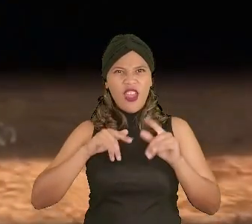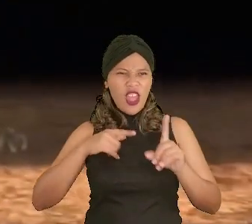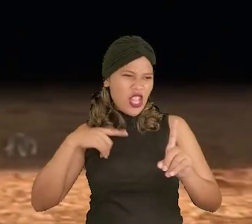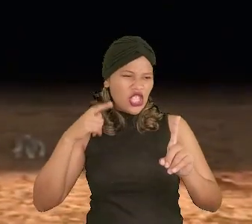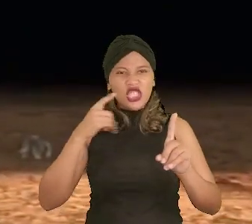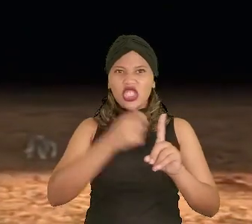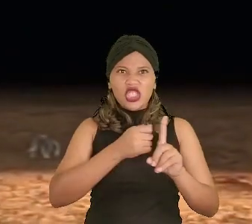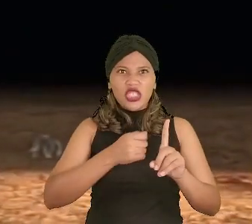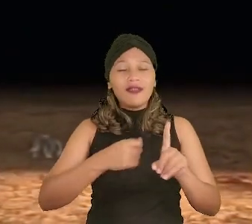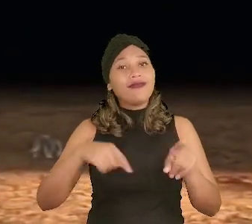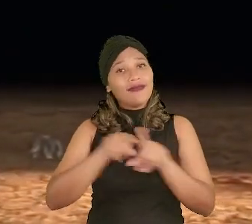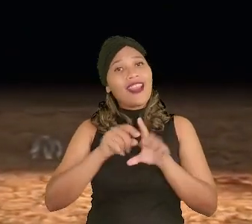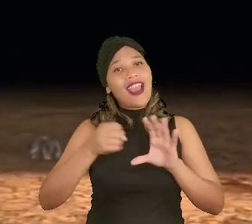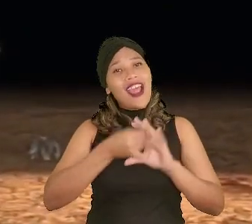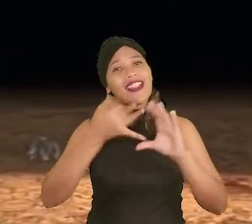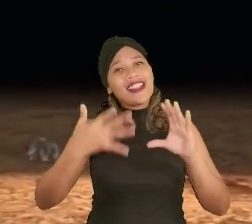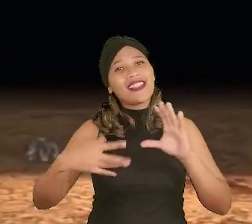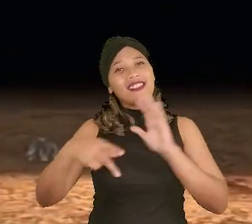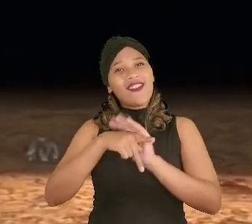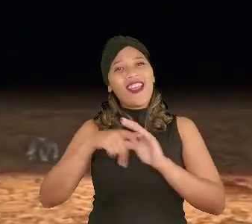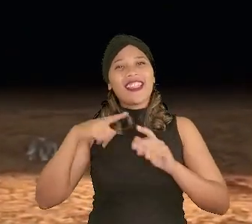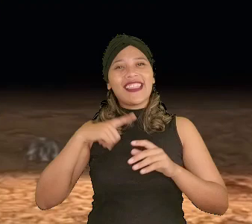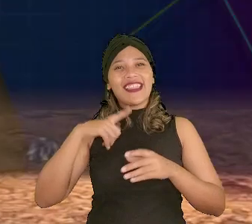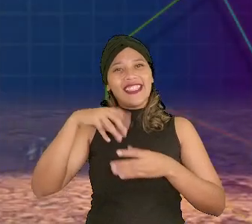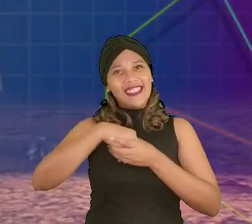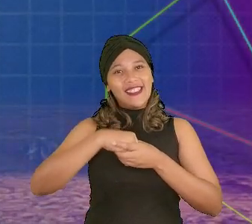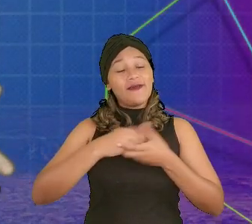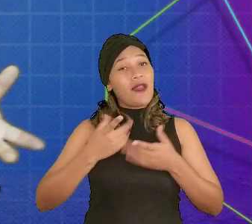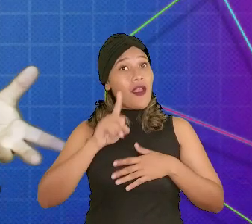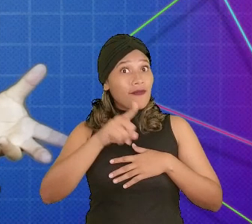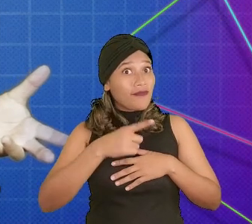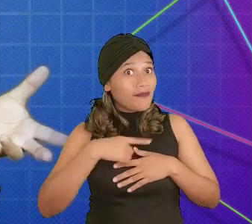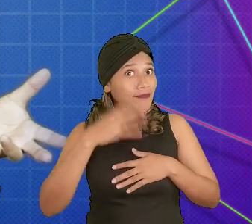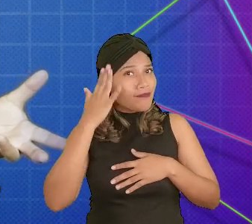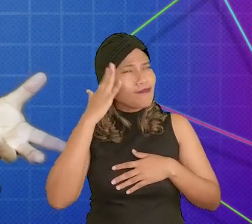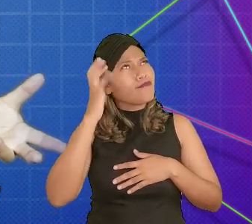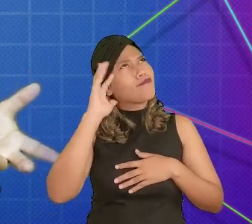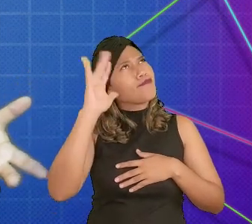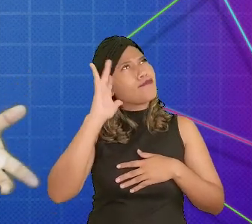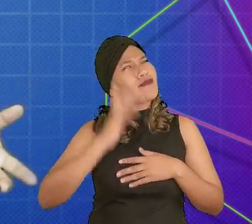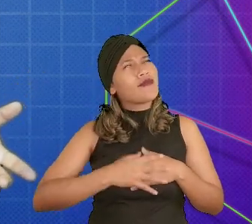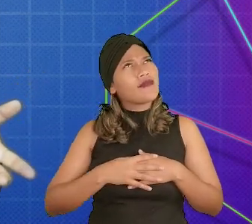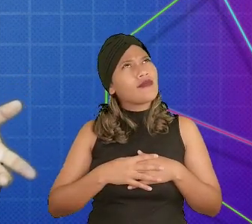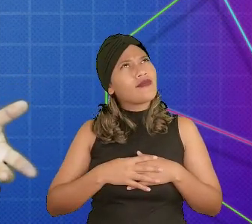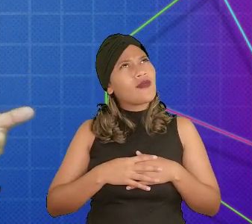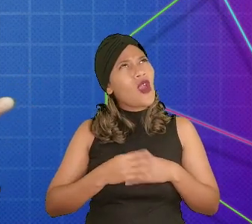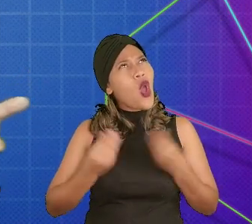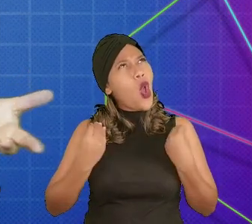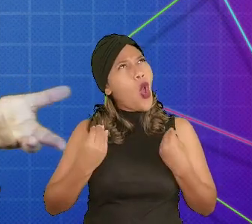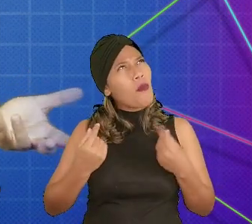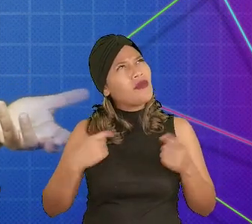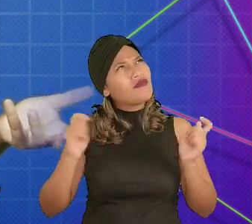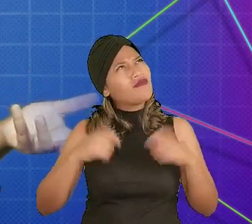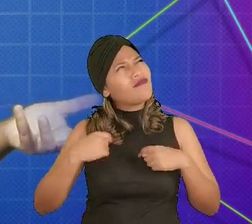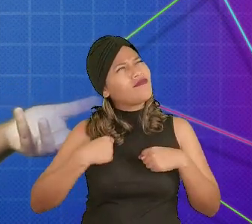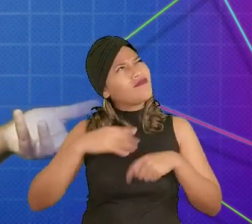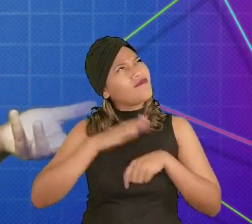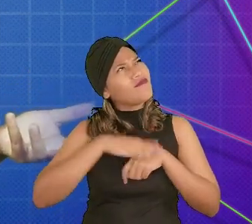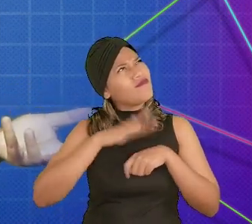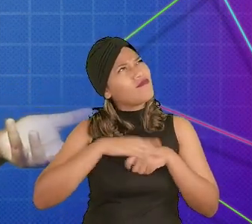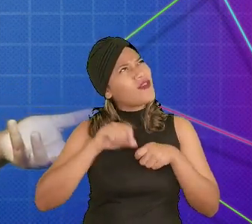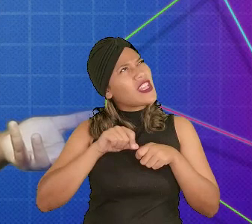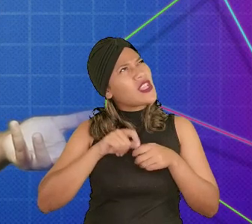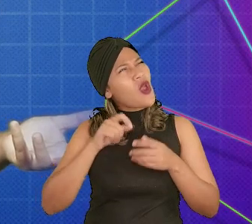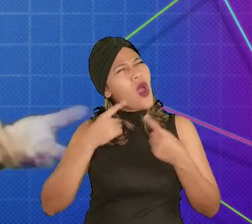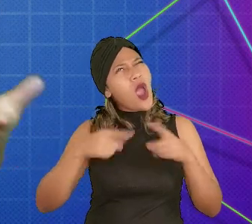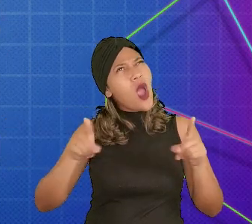"Finish him" também é uma grande característica desse áudio interativo. Mas você deve estar se perguntando, como que eu posso fazer para